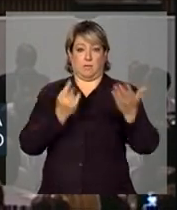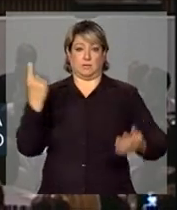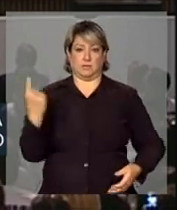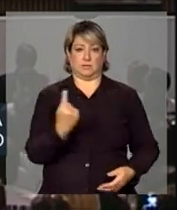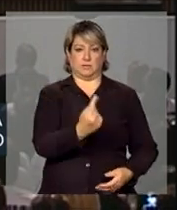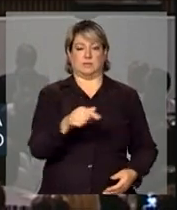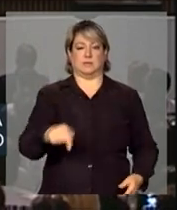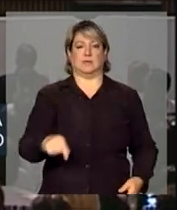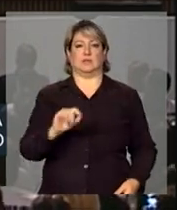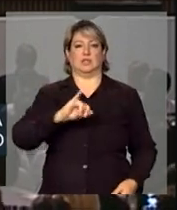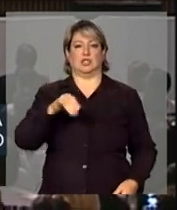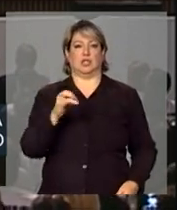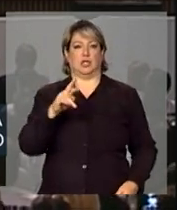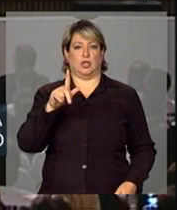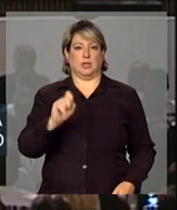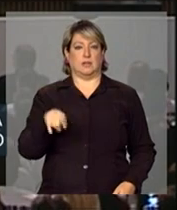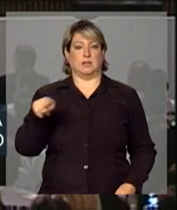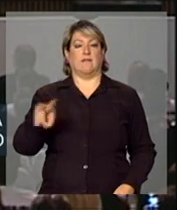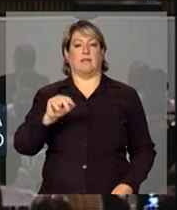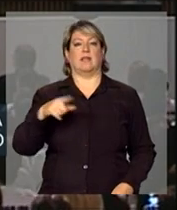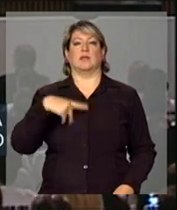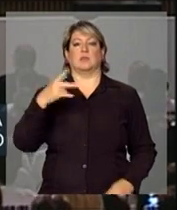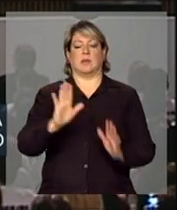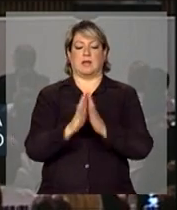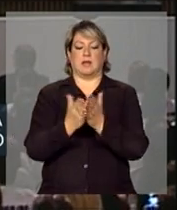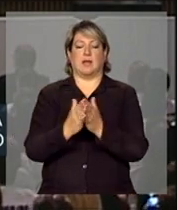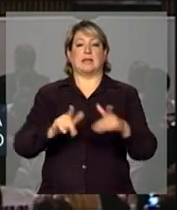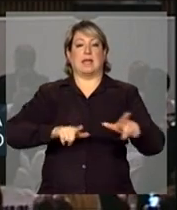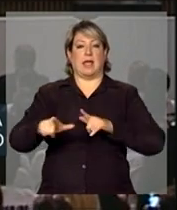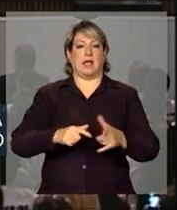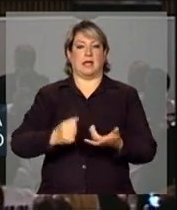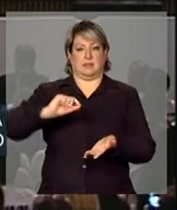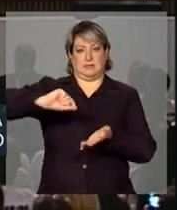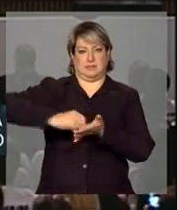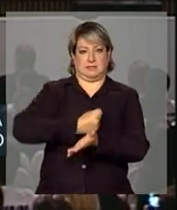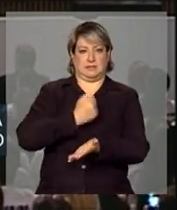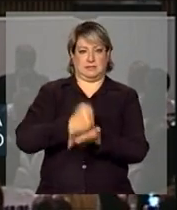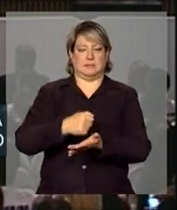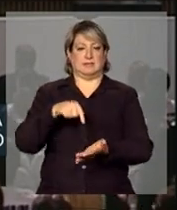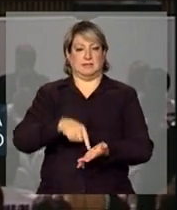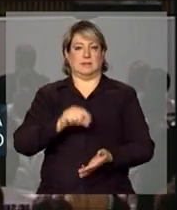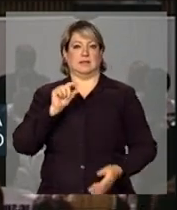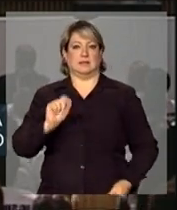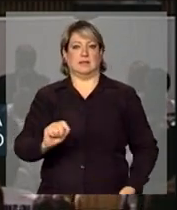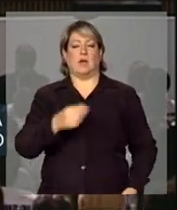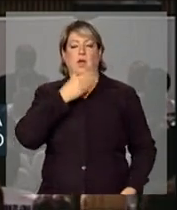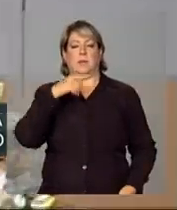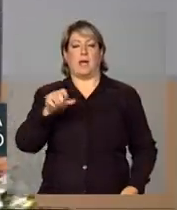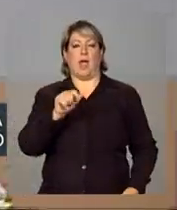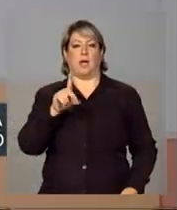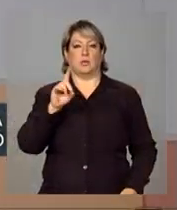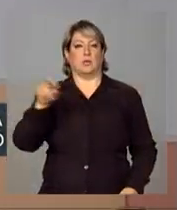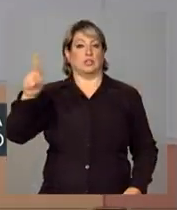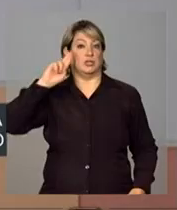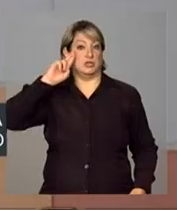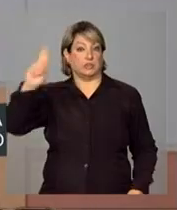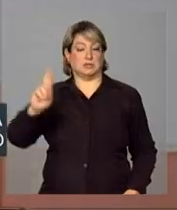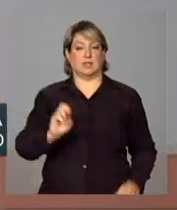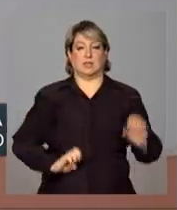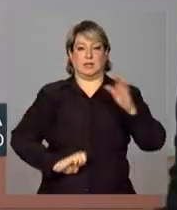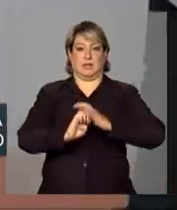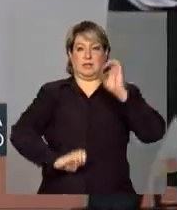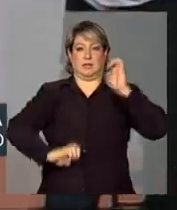Bertotti Soares, que terá sua carteira de trabalho assinada pelo senhor Aldo Couto Maltadil, diretor da